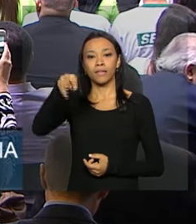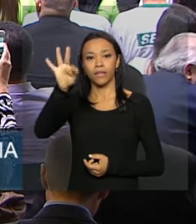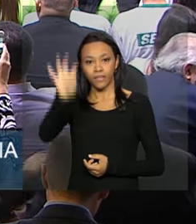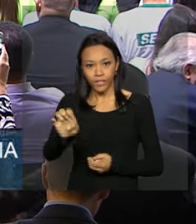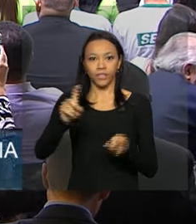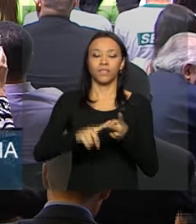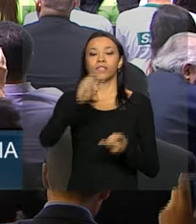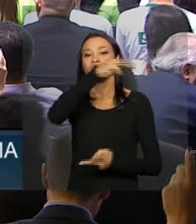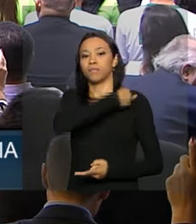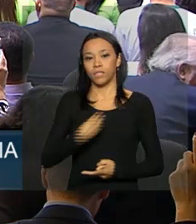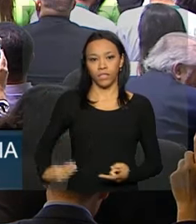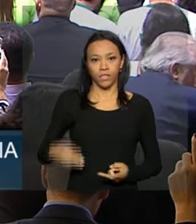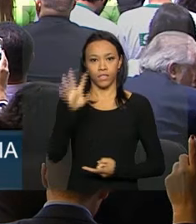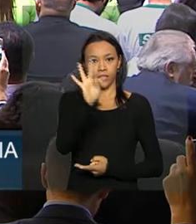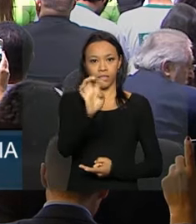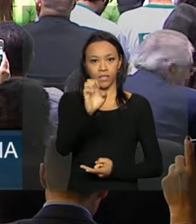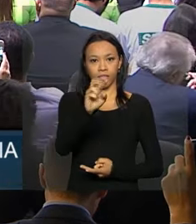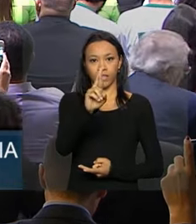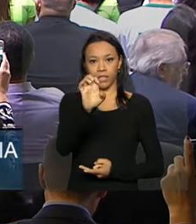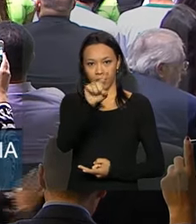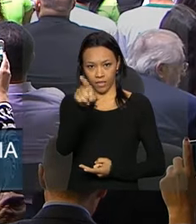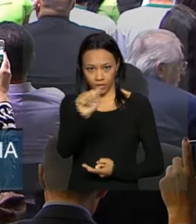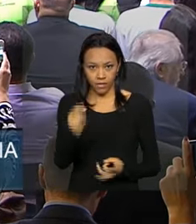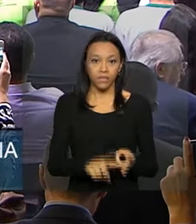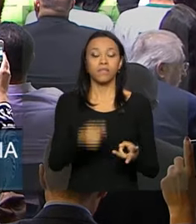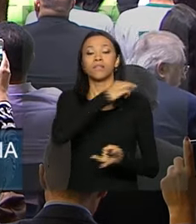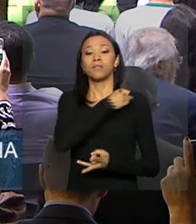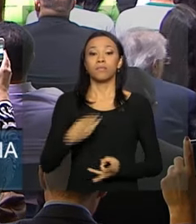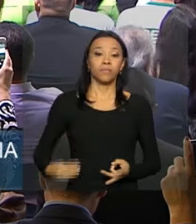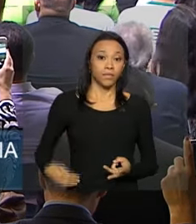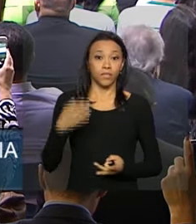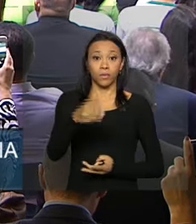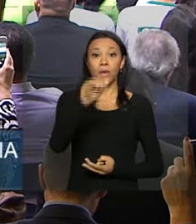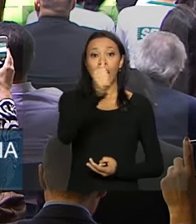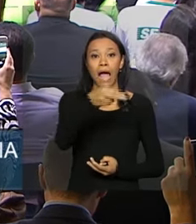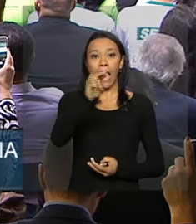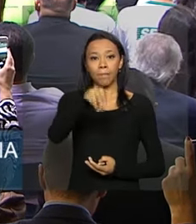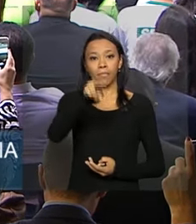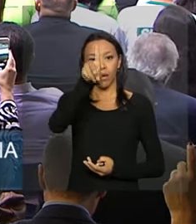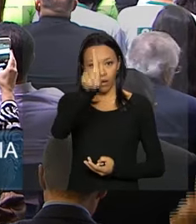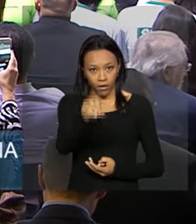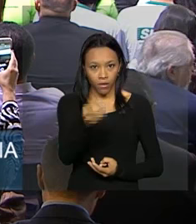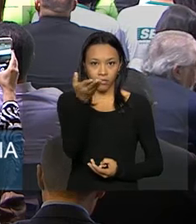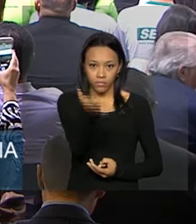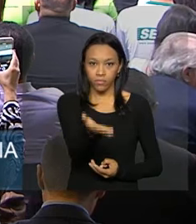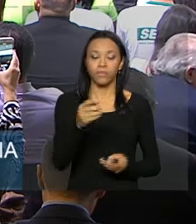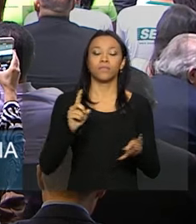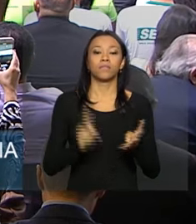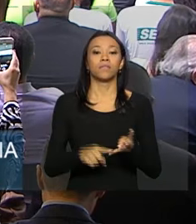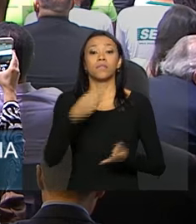Tereza Campelo do Desenvolvimento Social e Combate à Fome, Armando Monteiro, do Desenvolvimento, Indústria e Comércio